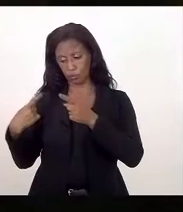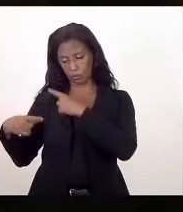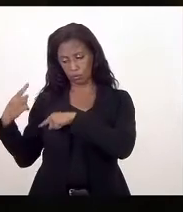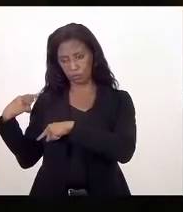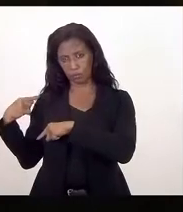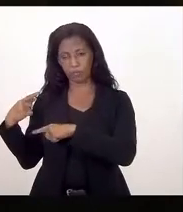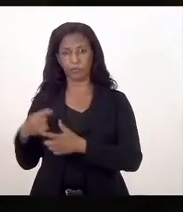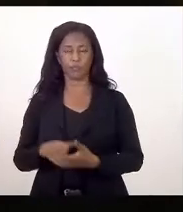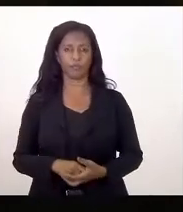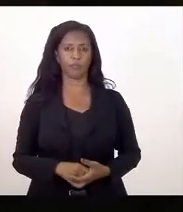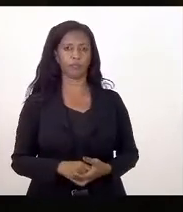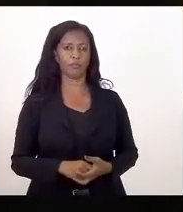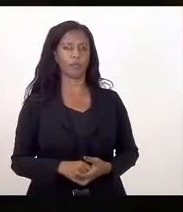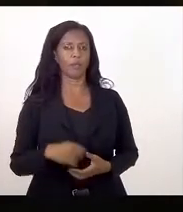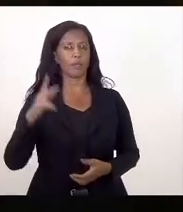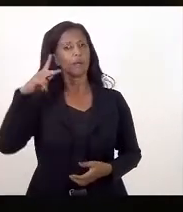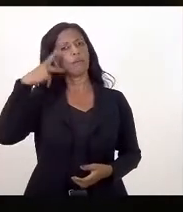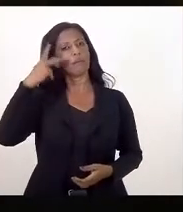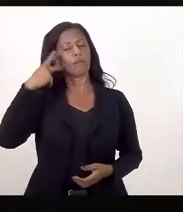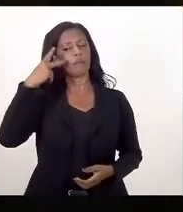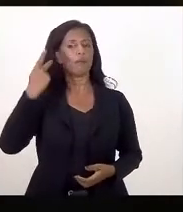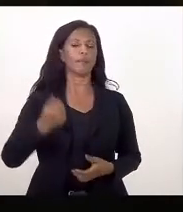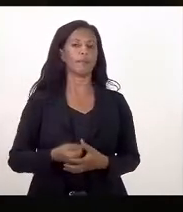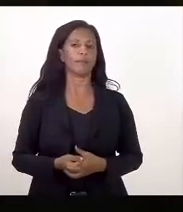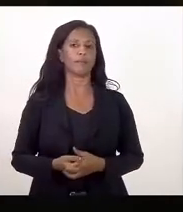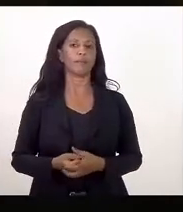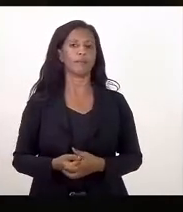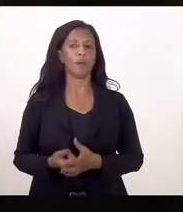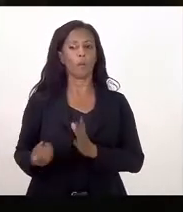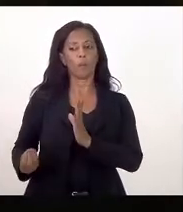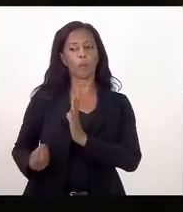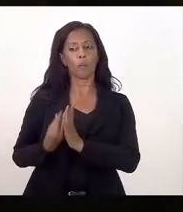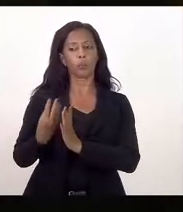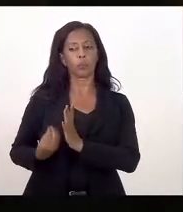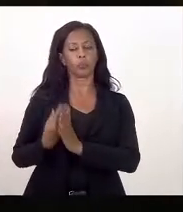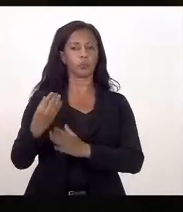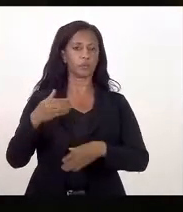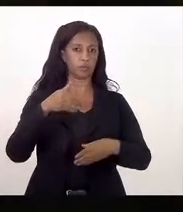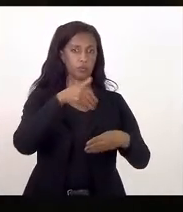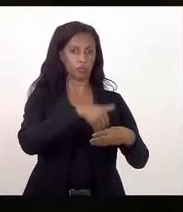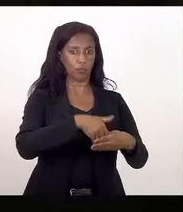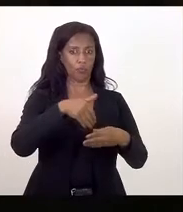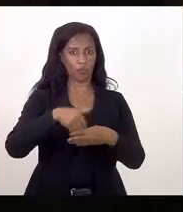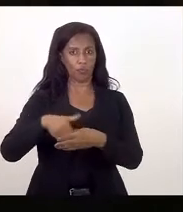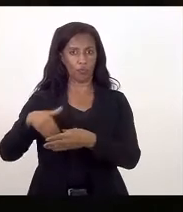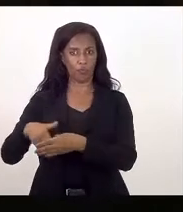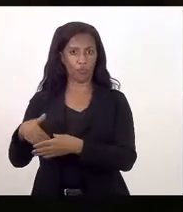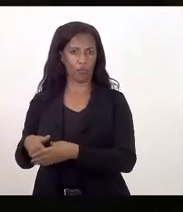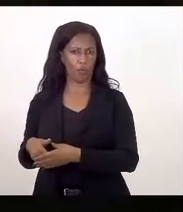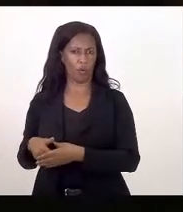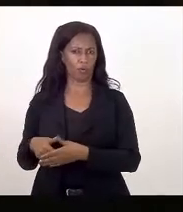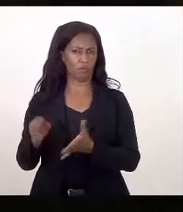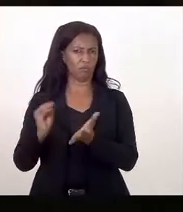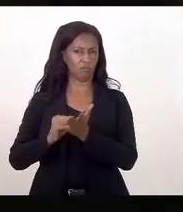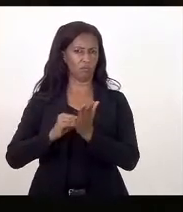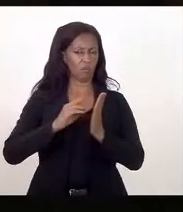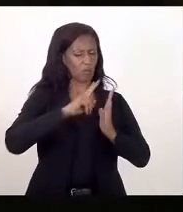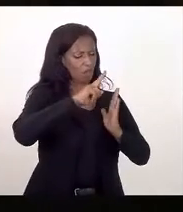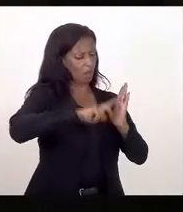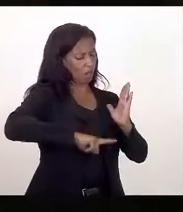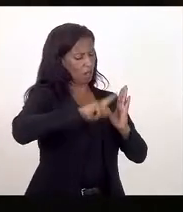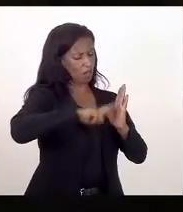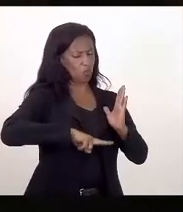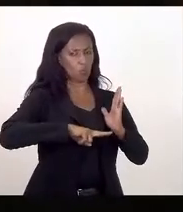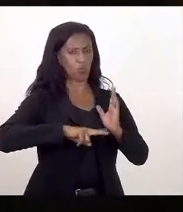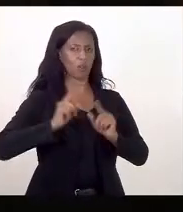que o Parlamento produz seus votos sem leitura aprofundada do que